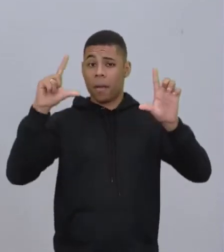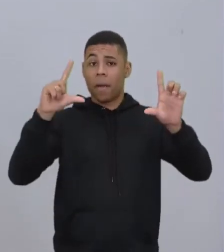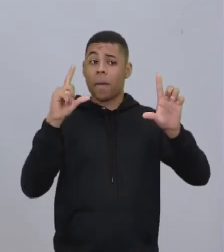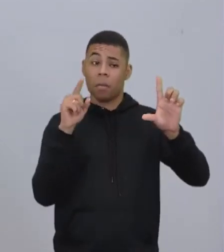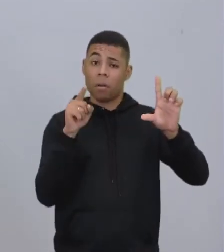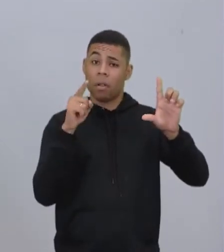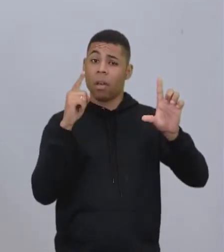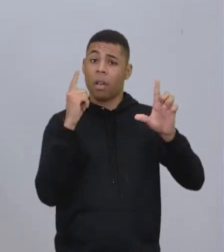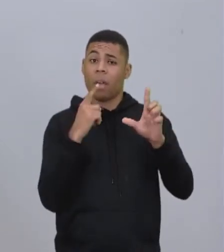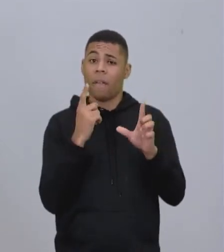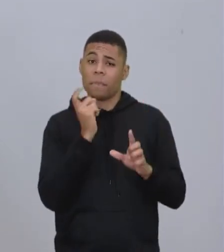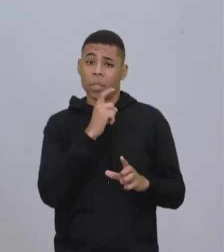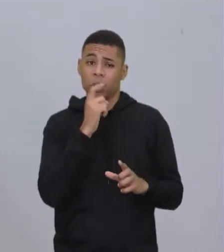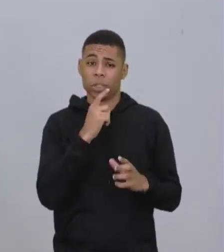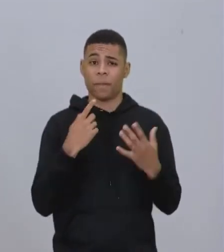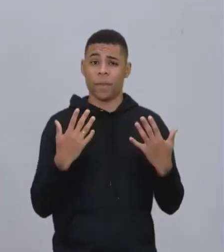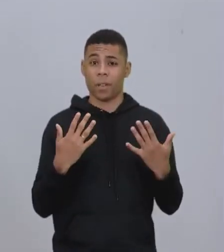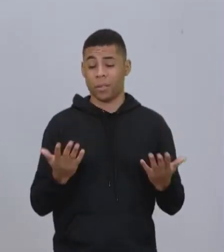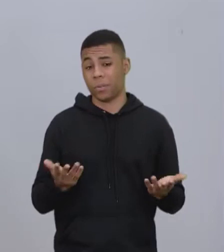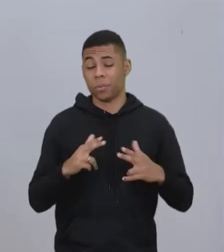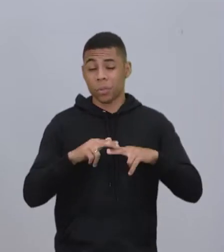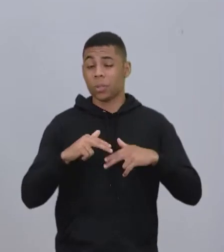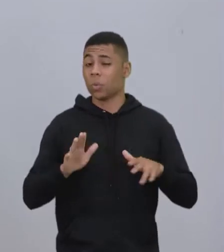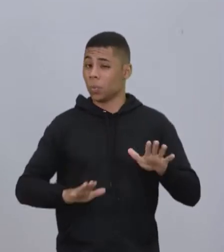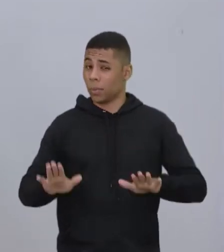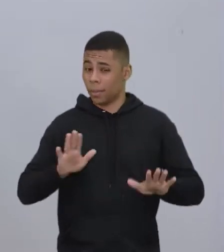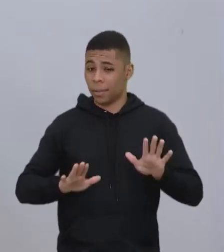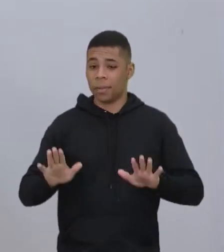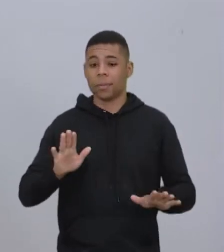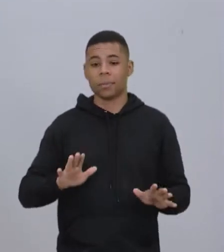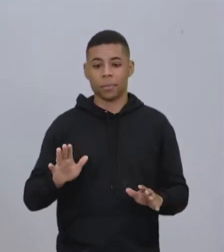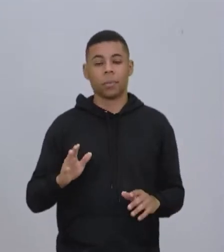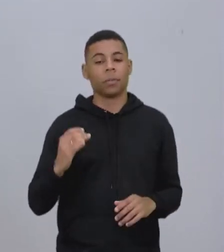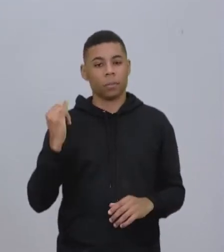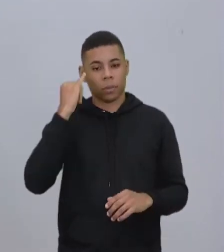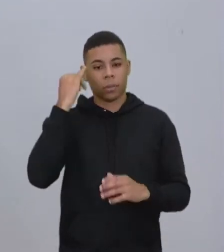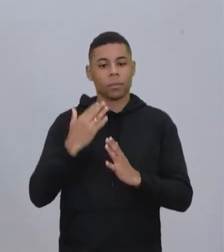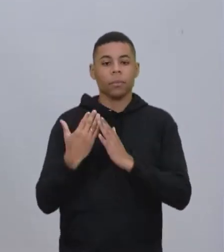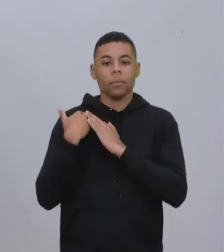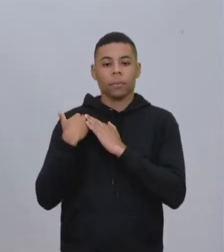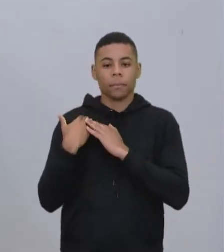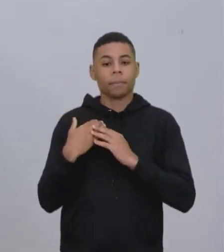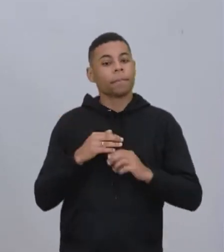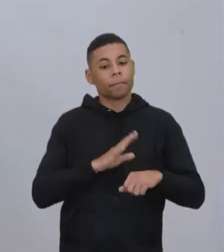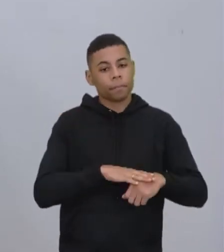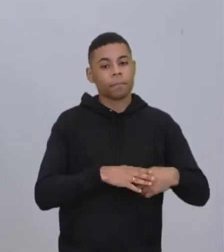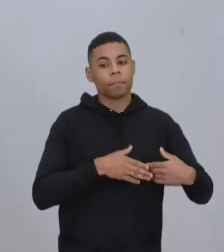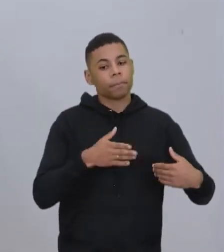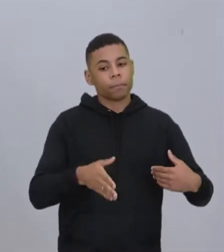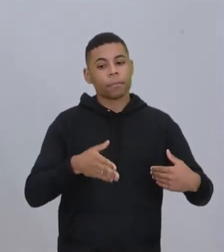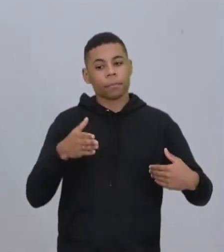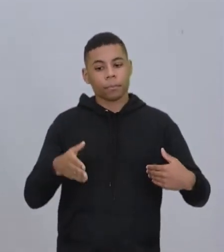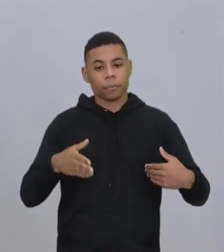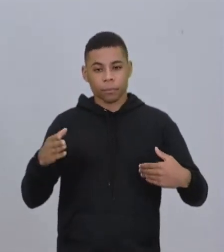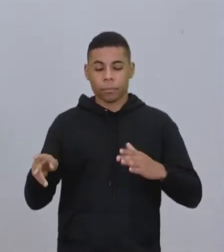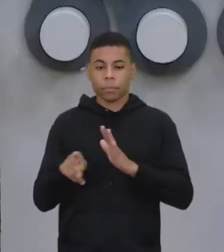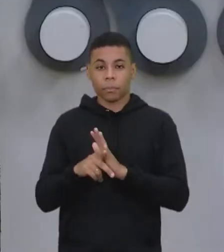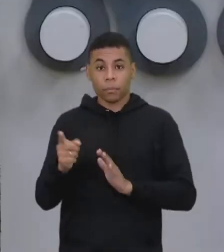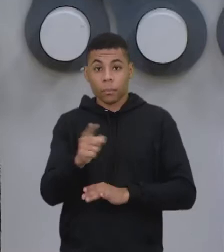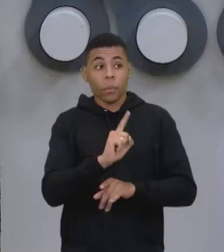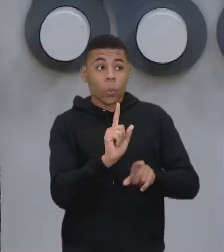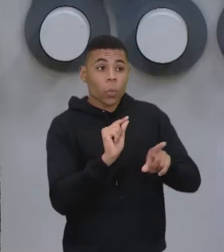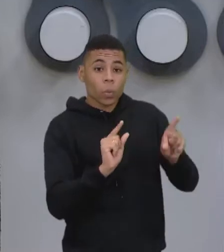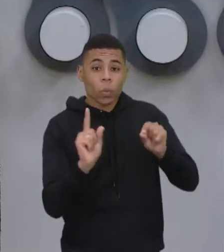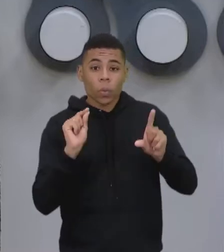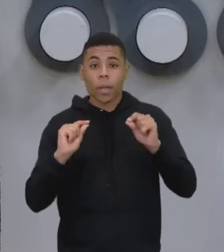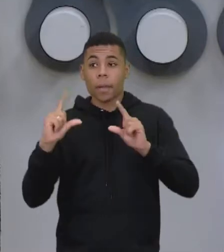mentira, né? Uma fake news. Então a gente tem que tomar muito cuidado com esse processo de responsabilidade durante o desenvolvimento da nossa curadoria,